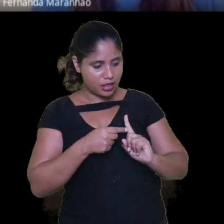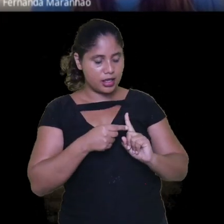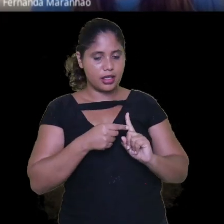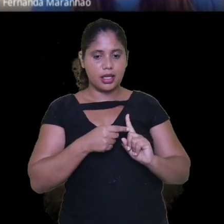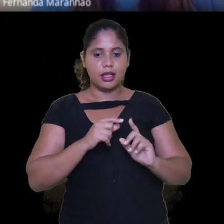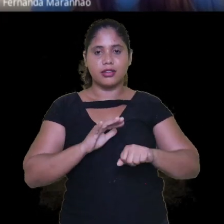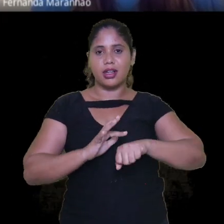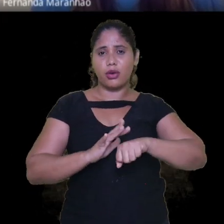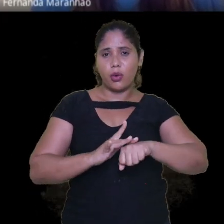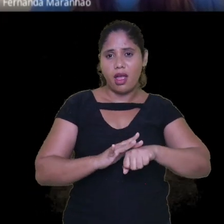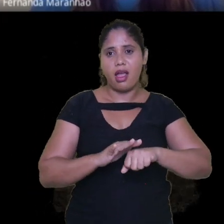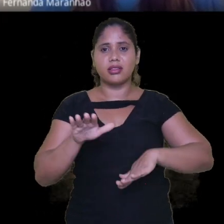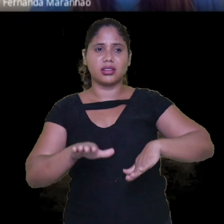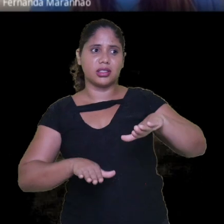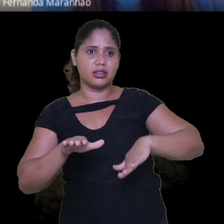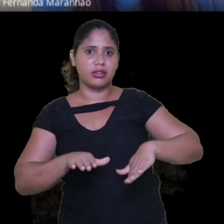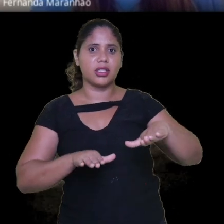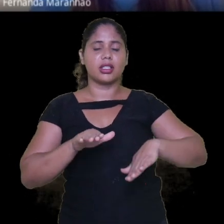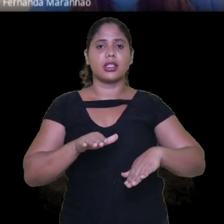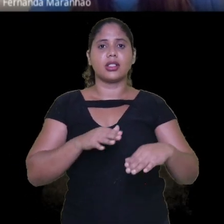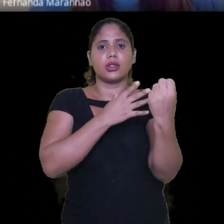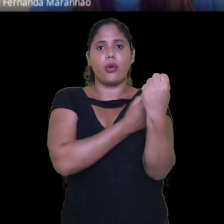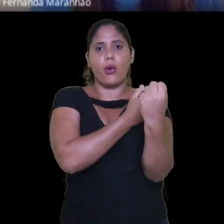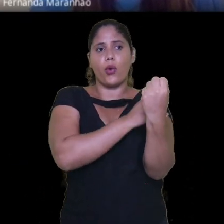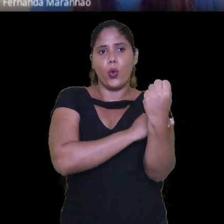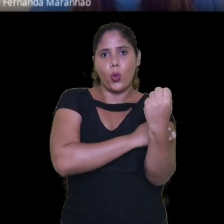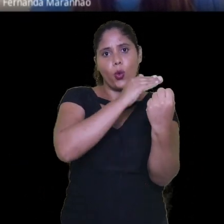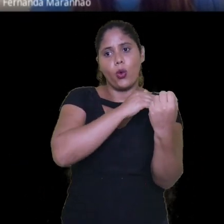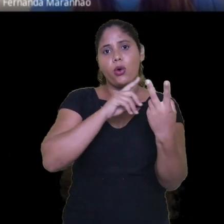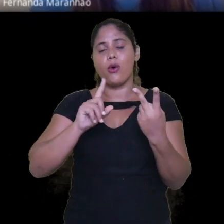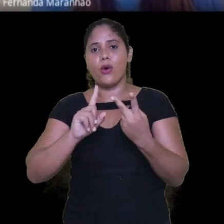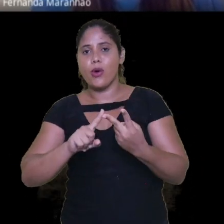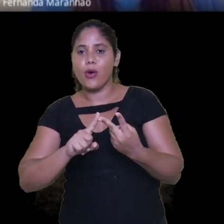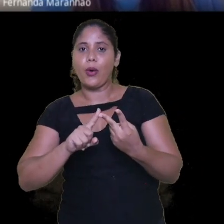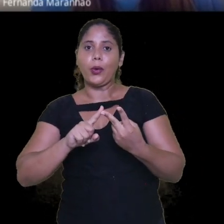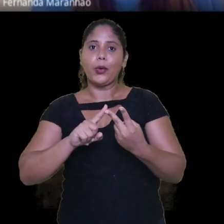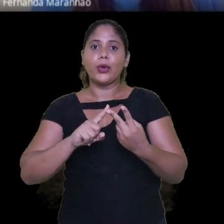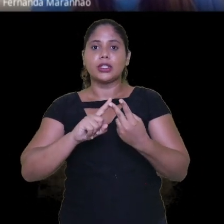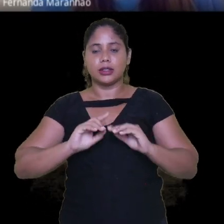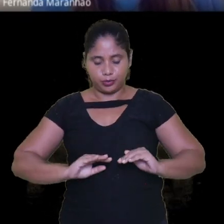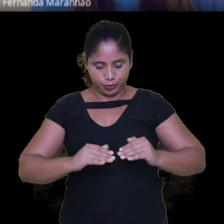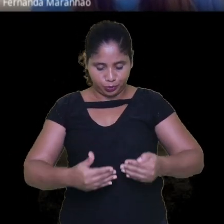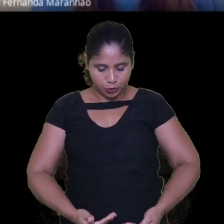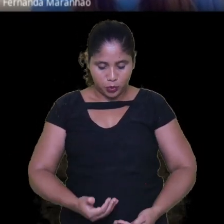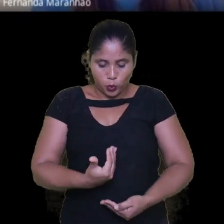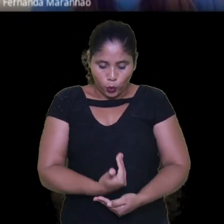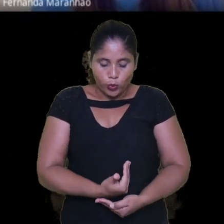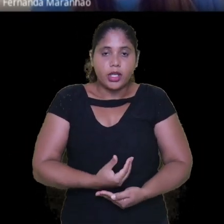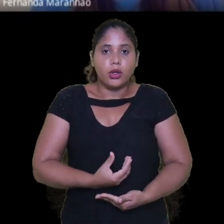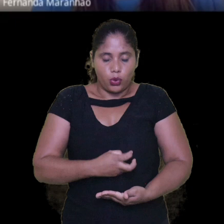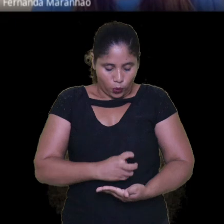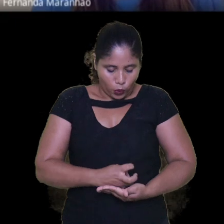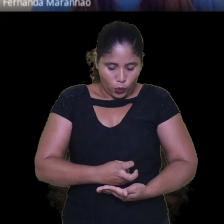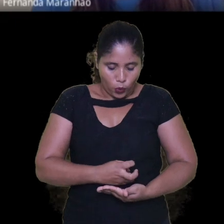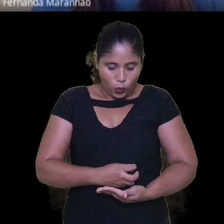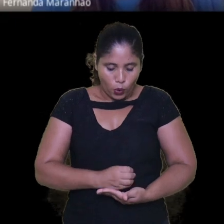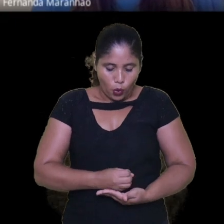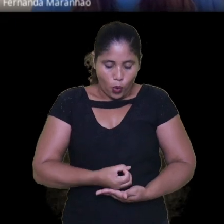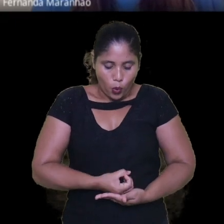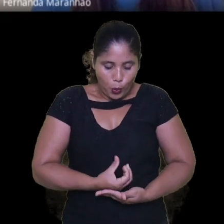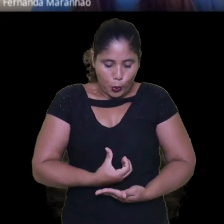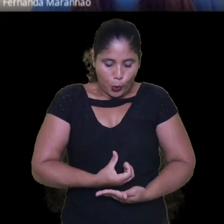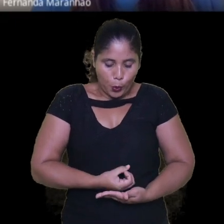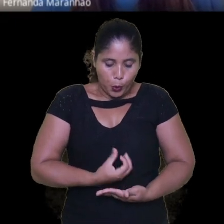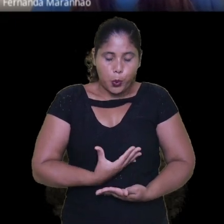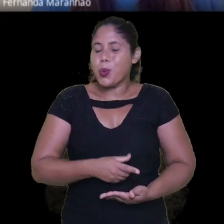pressão arterial maior ou igual, sistólica a 140 milímetros de mercúrio, e a diastólica maior do que 90 milímetros de mercúrio,